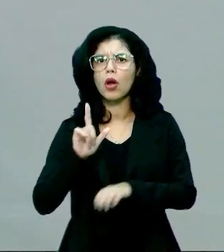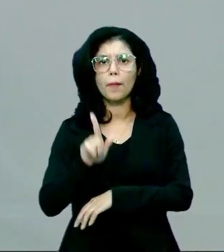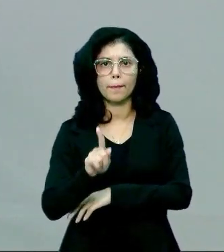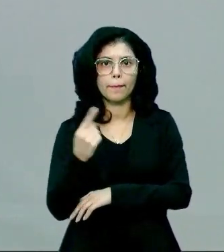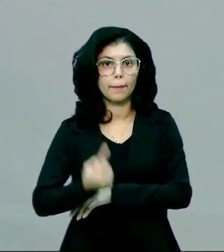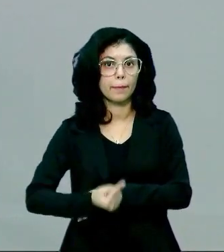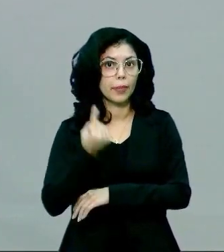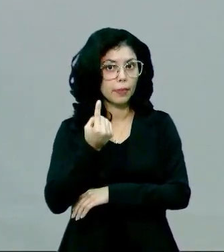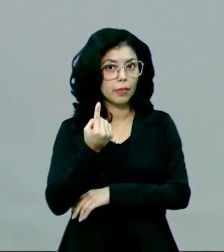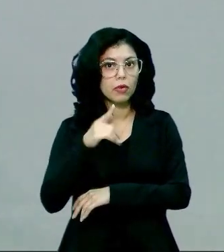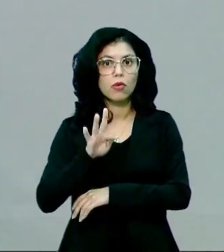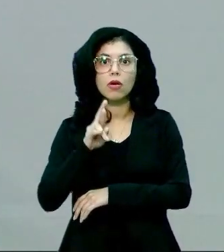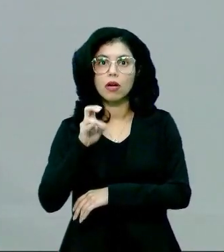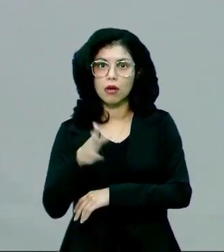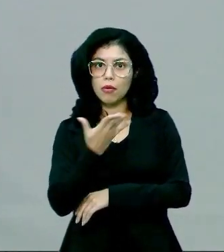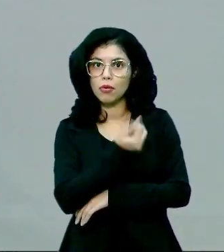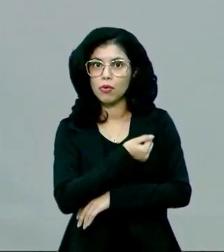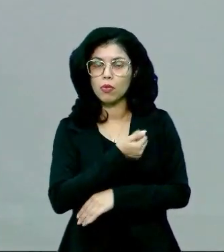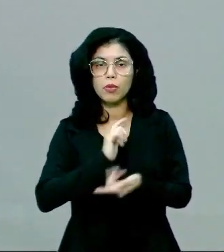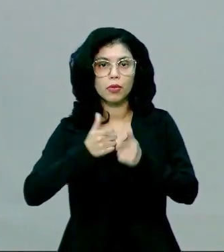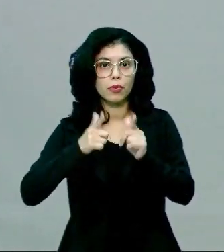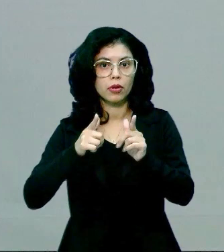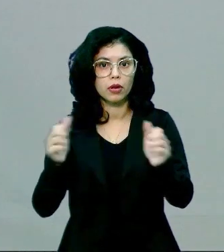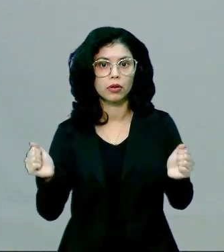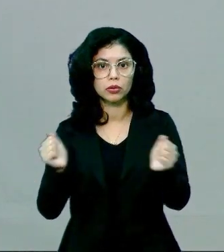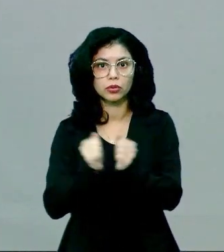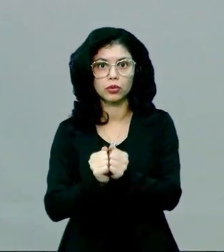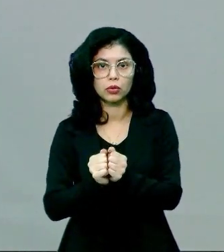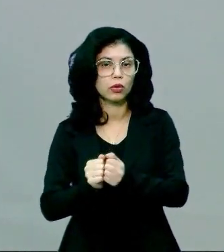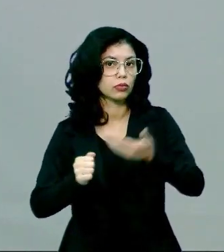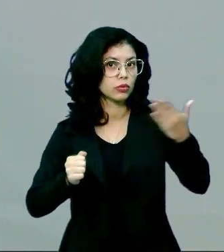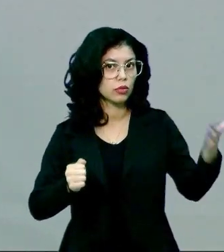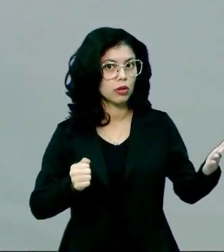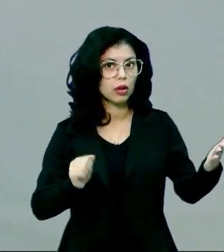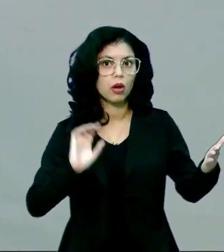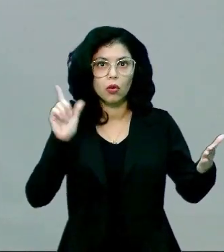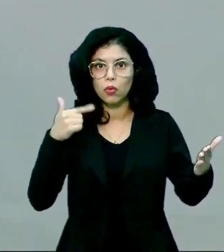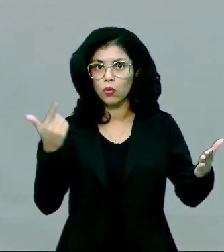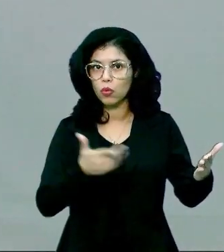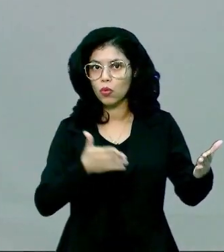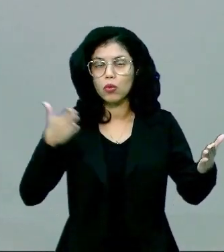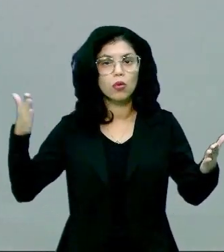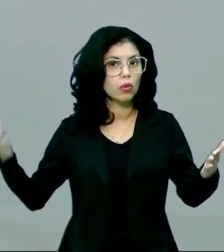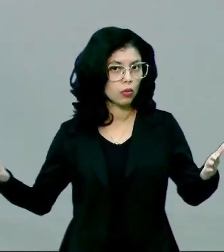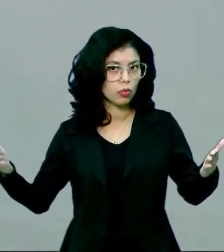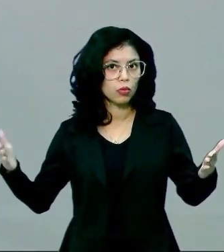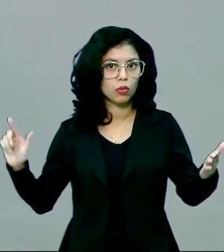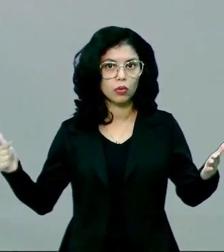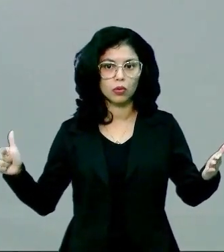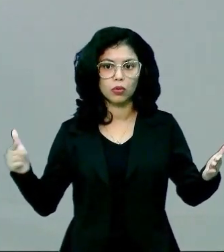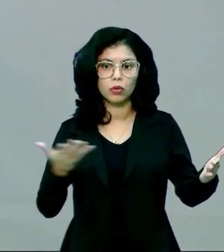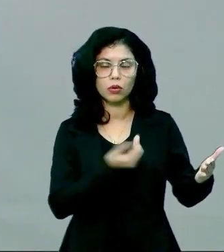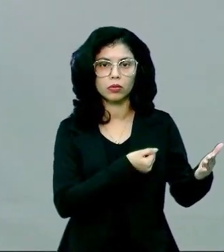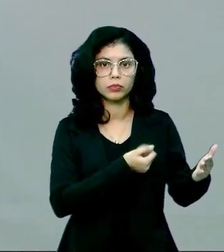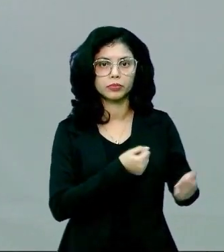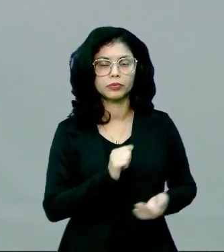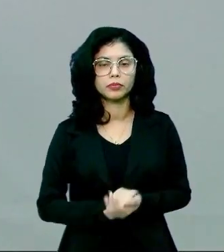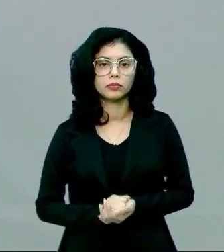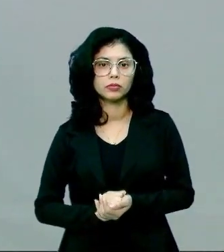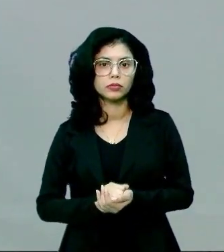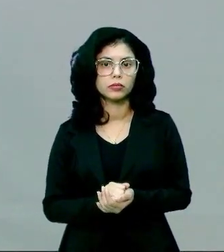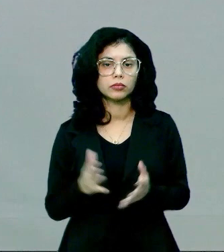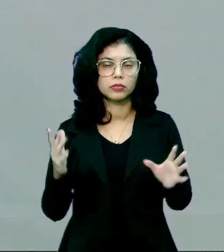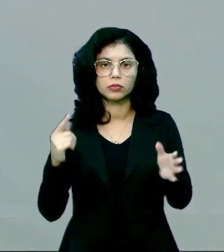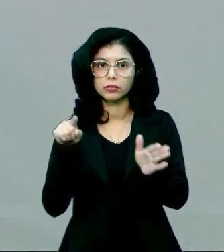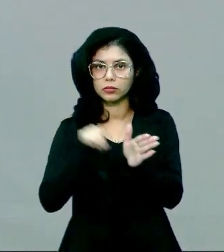grau, aonde números com letras fica de um lado e números que não têm letra de outro. Fazemos